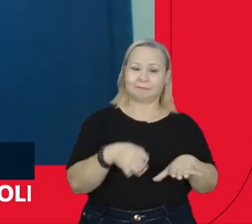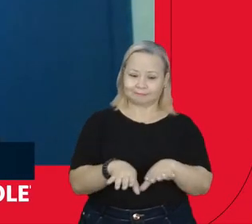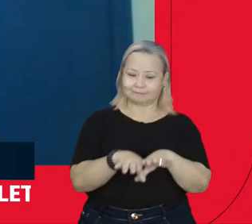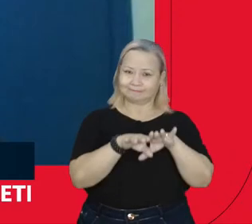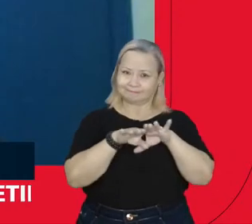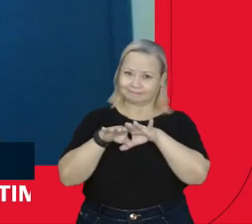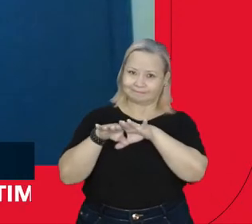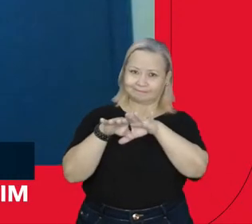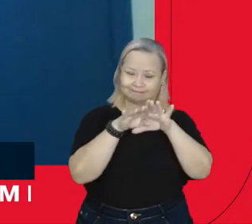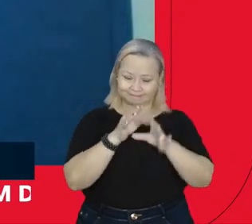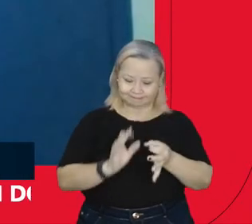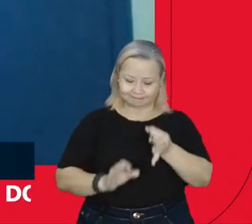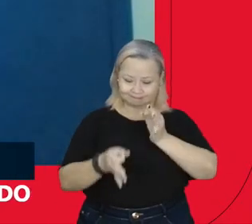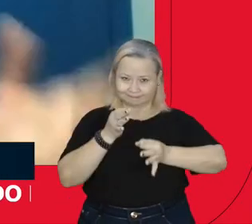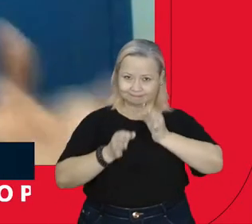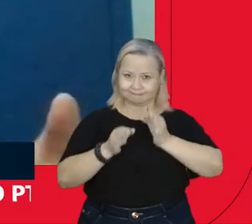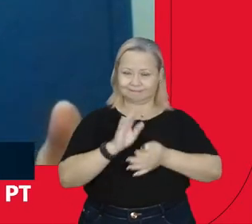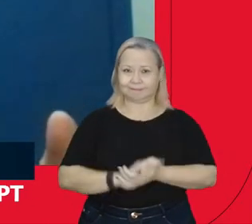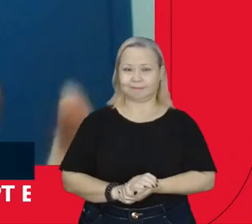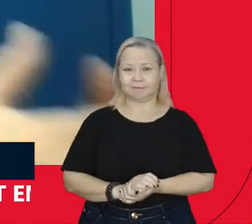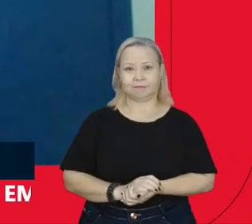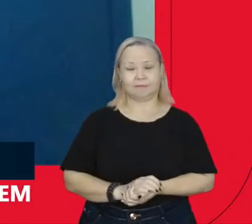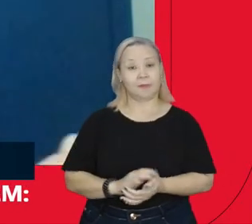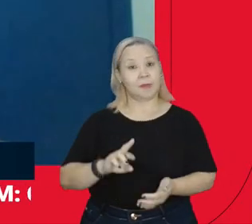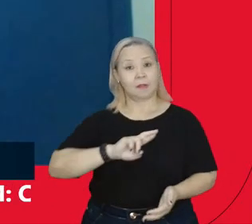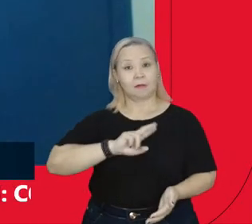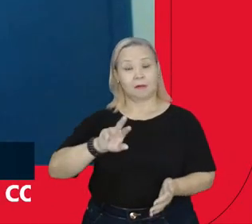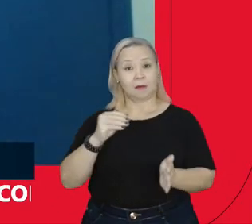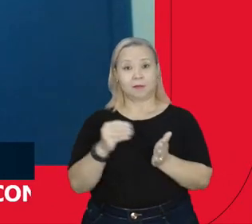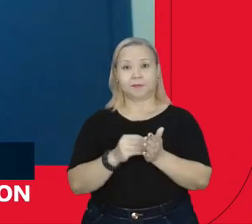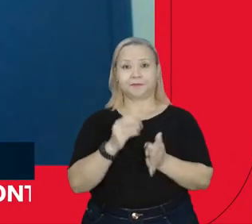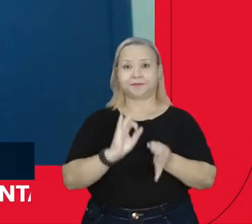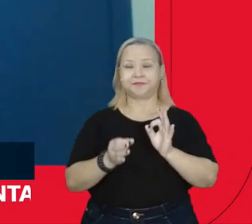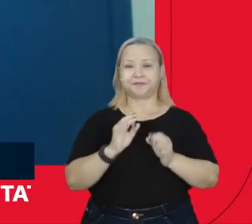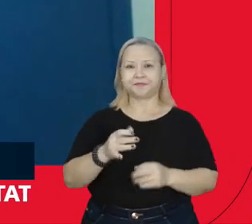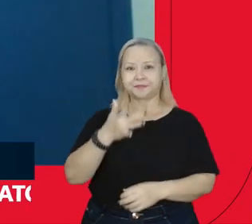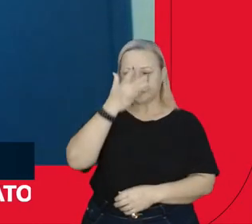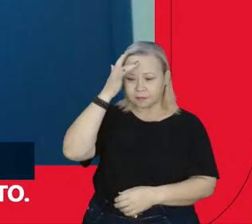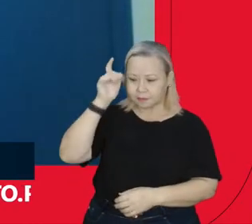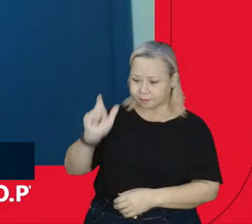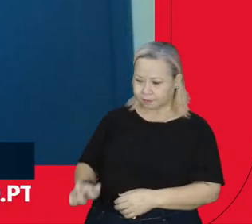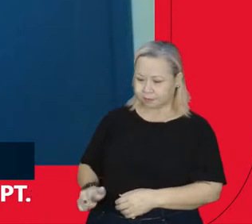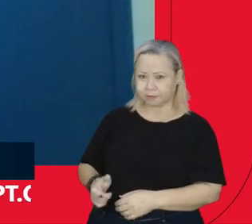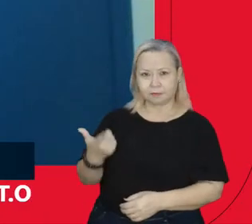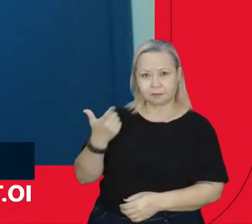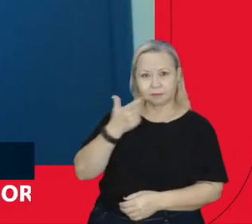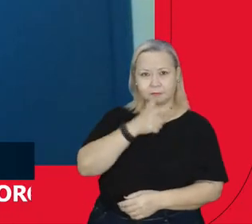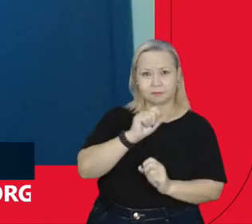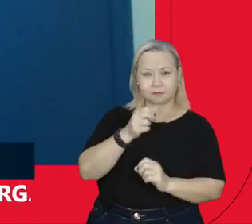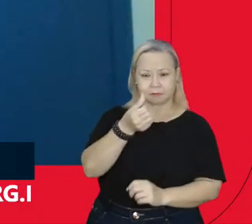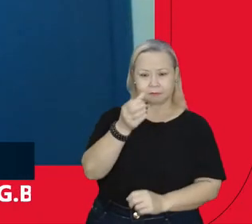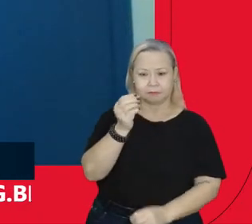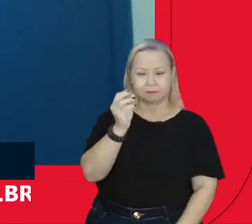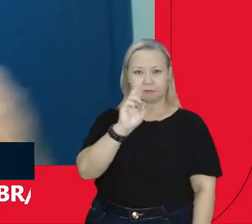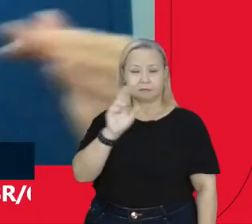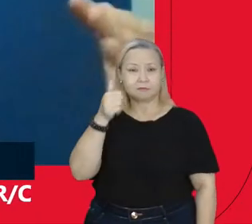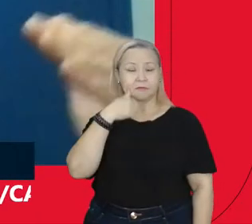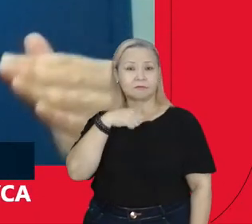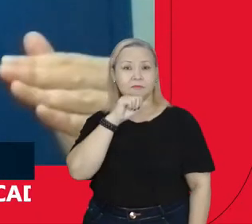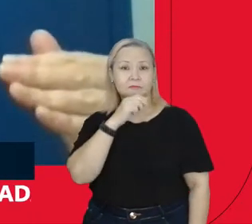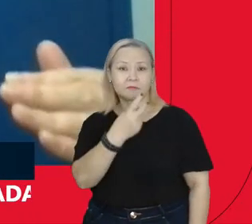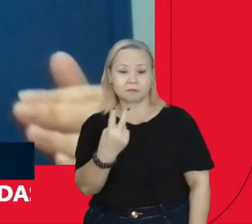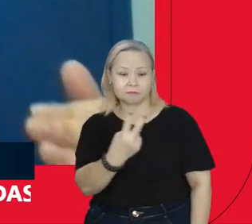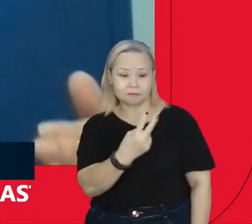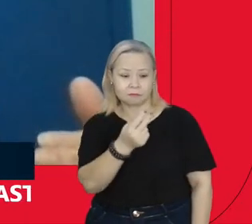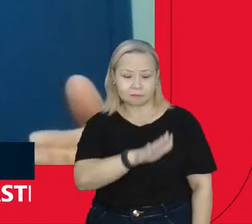mais justiça. Né? Não é justo uma pessoa sozinha ganhar 600 e uma mãe com duas crianças pequenas ganhar os mesmos 600. Então,